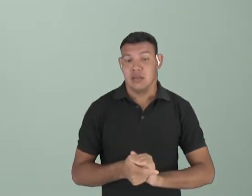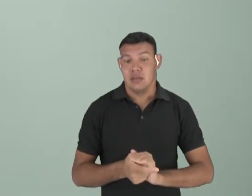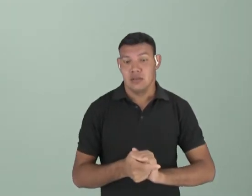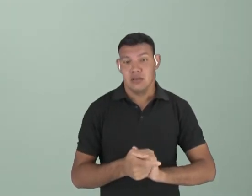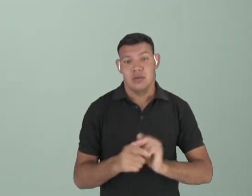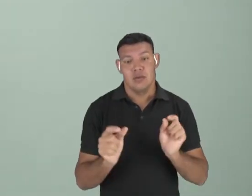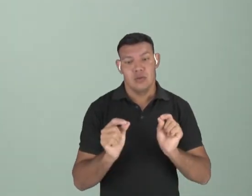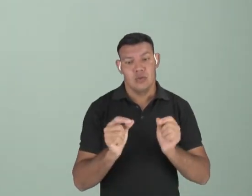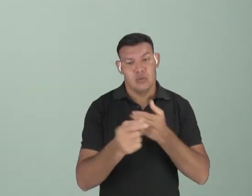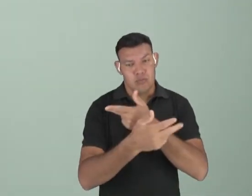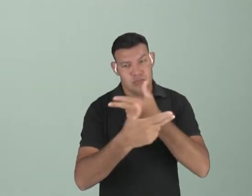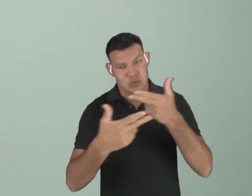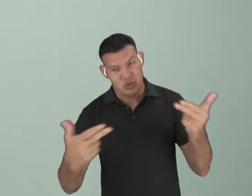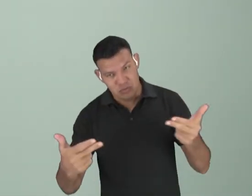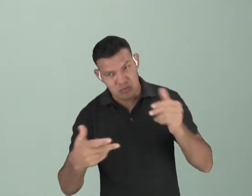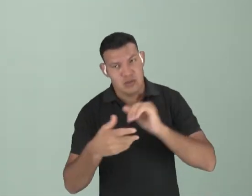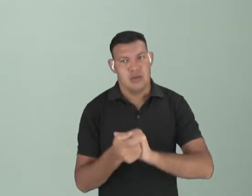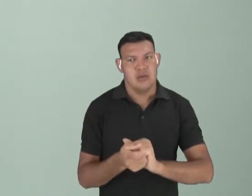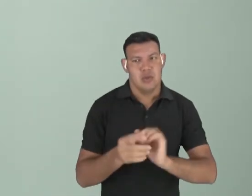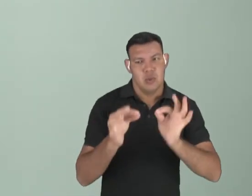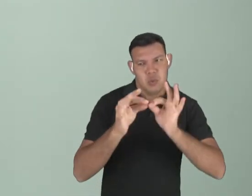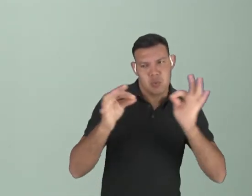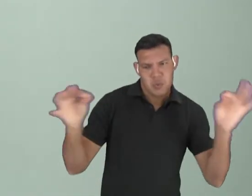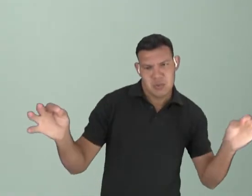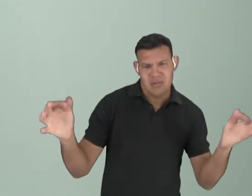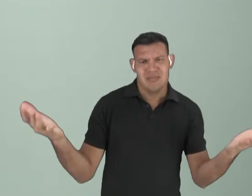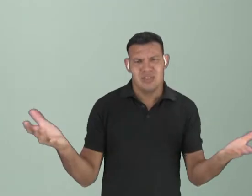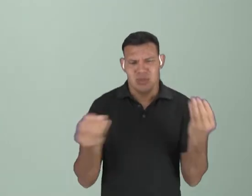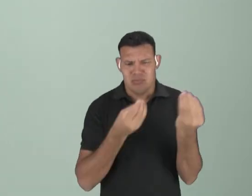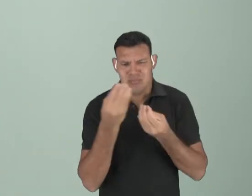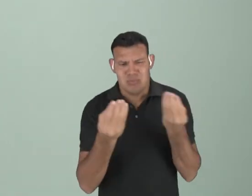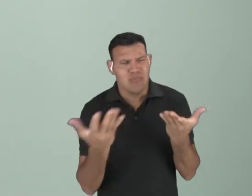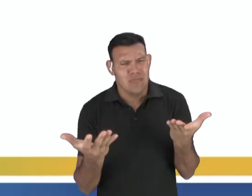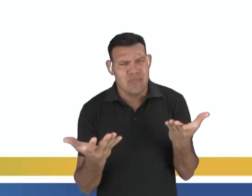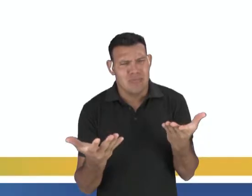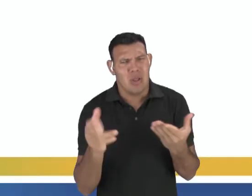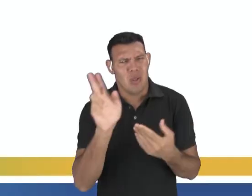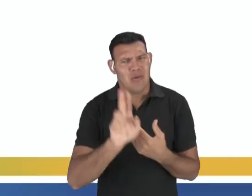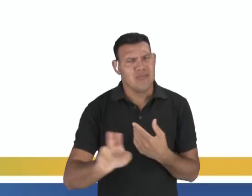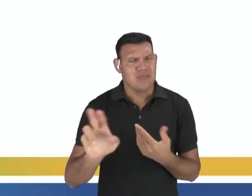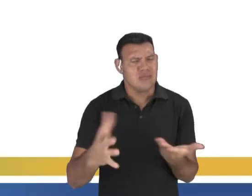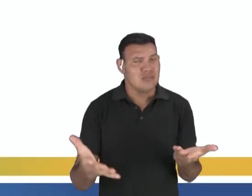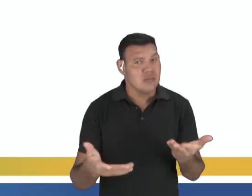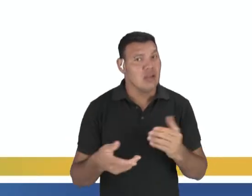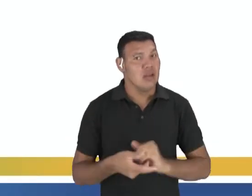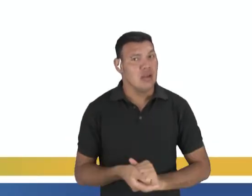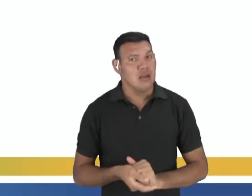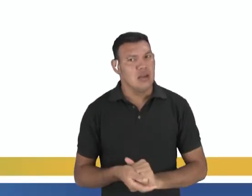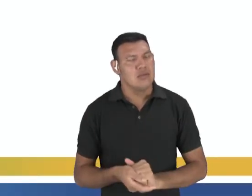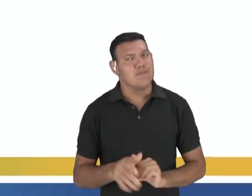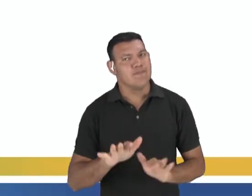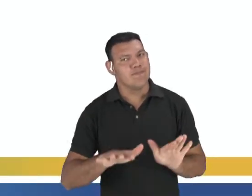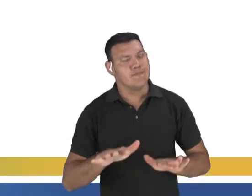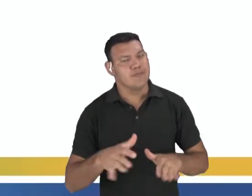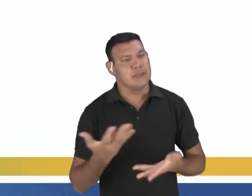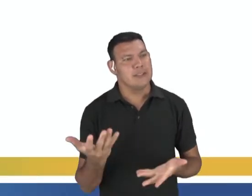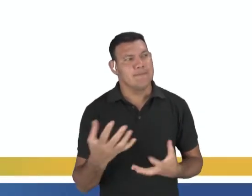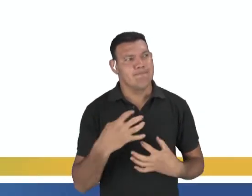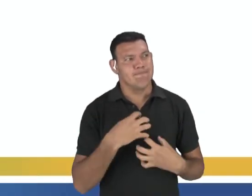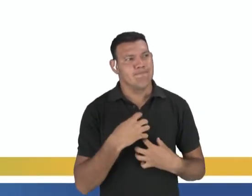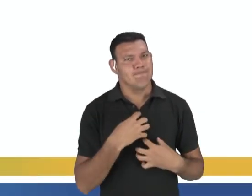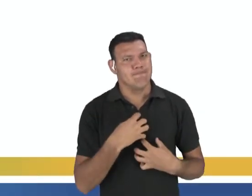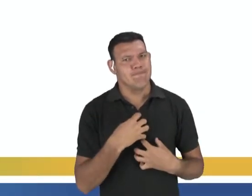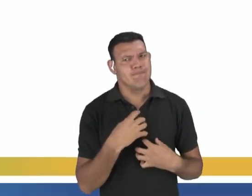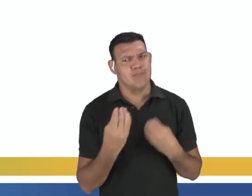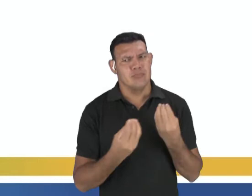não é interessante eu medir numa certa unidade aquela medida livre por exemplo tem sentido Por